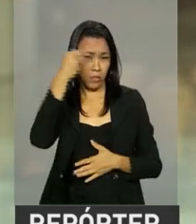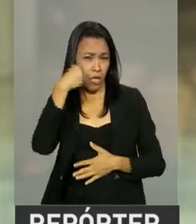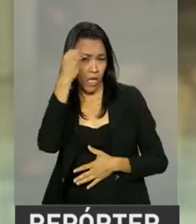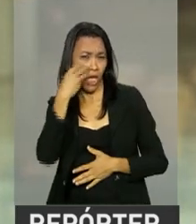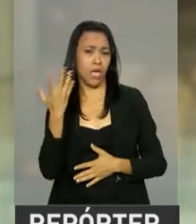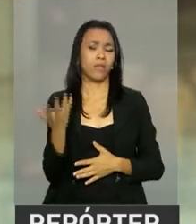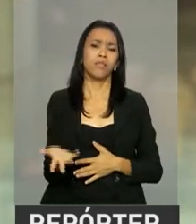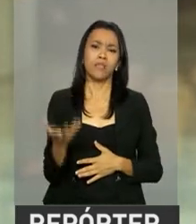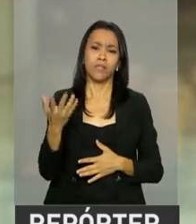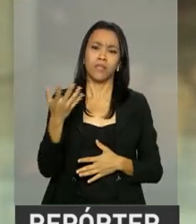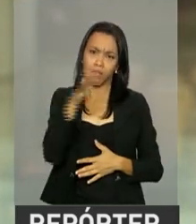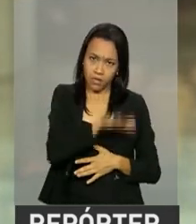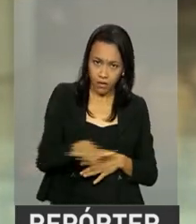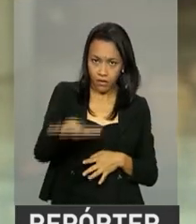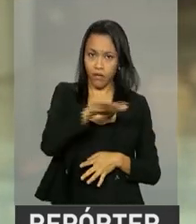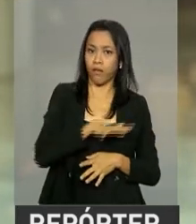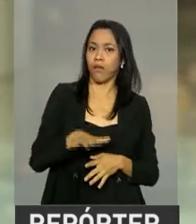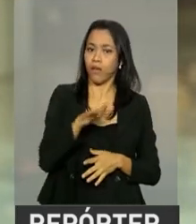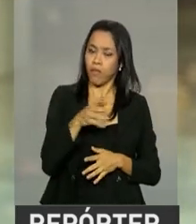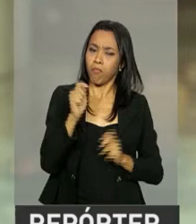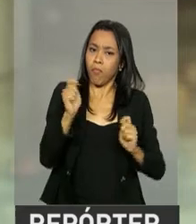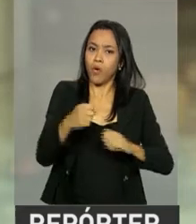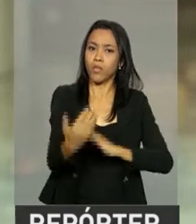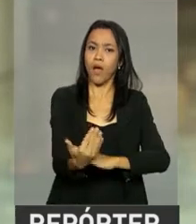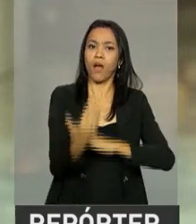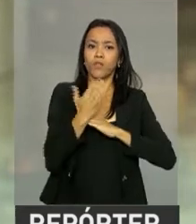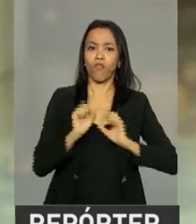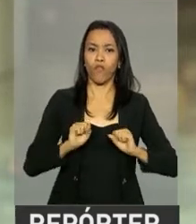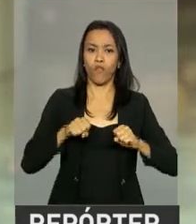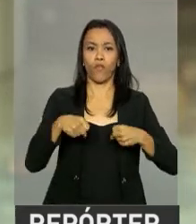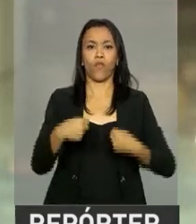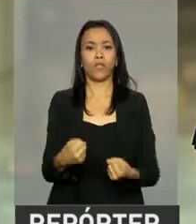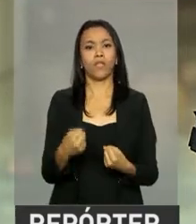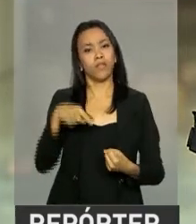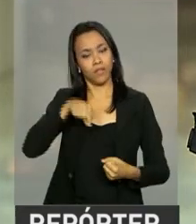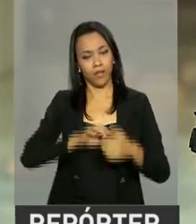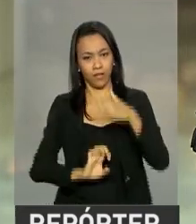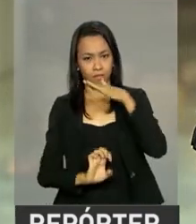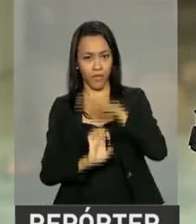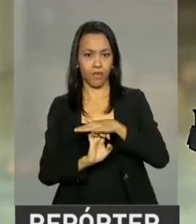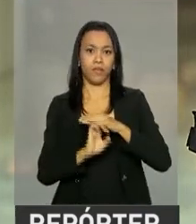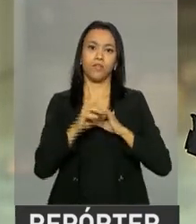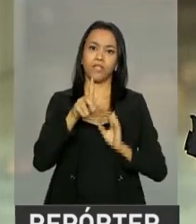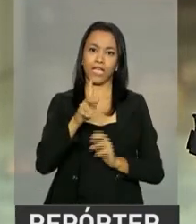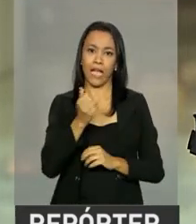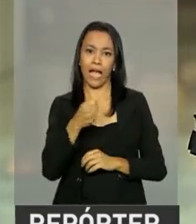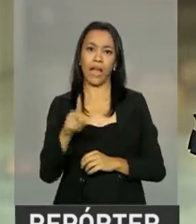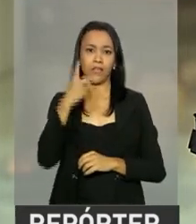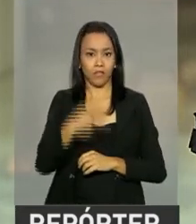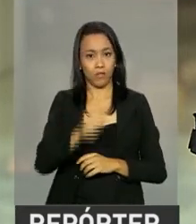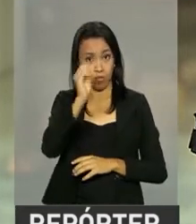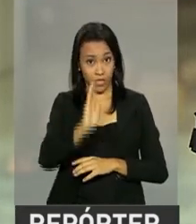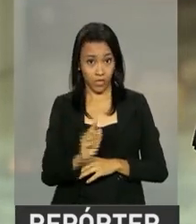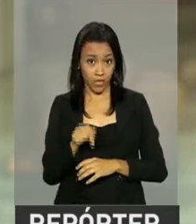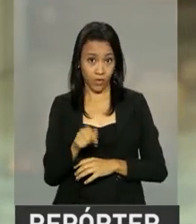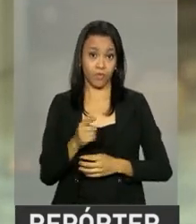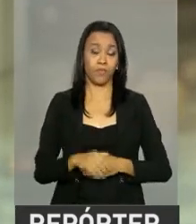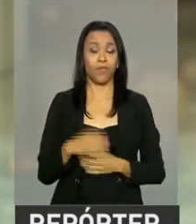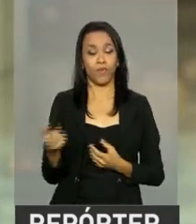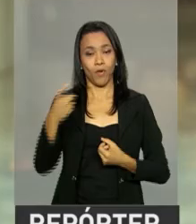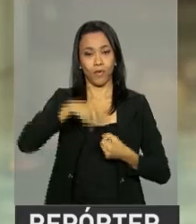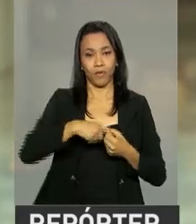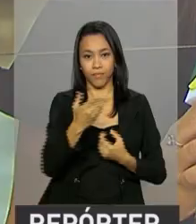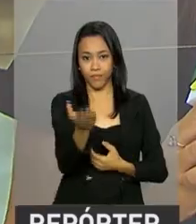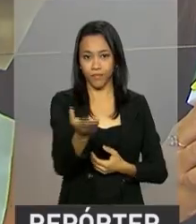e condições de investimento contribuam para o fortalecimento da indústria de gás natural no Brasil. Voltamos com você,